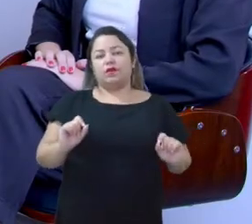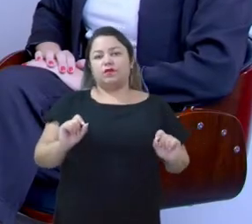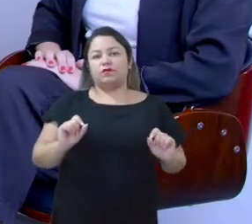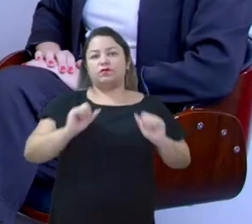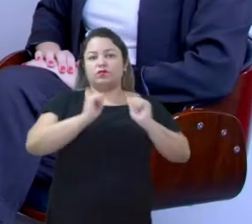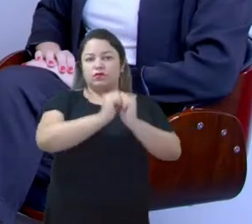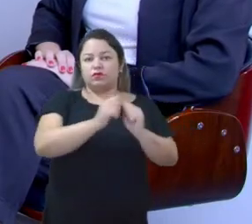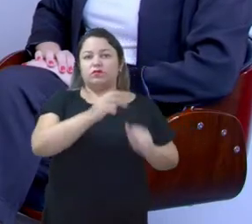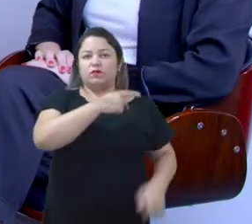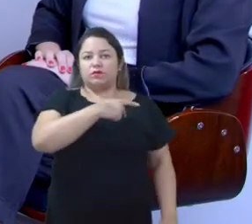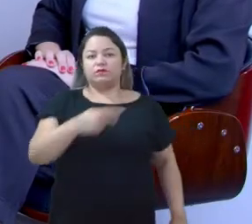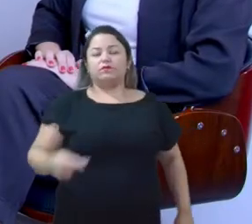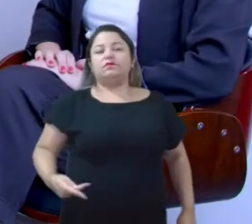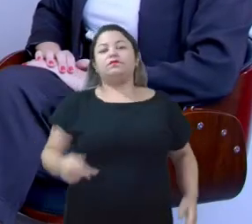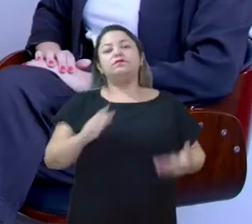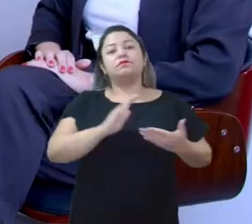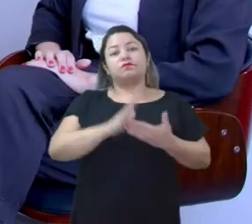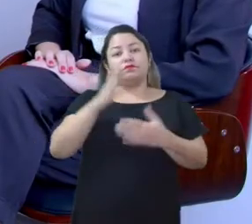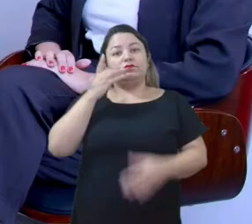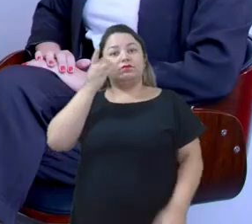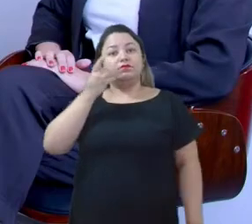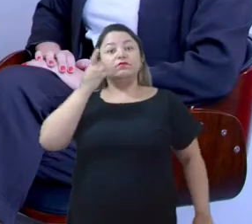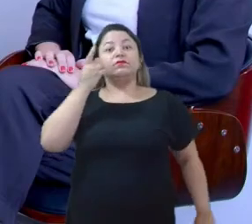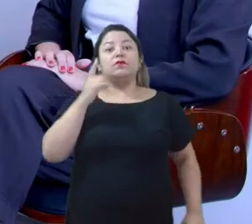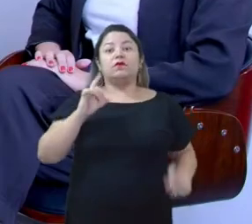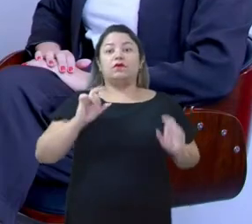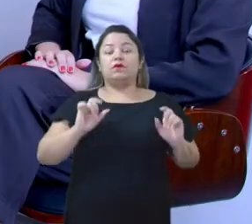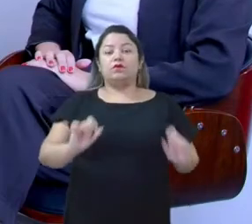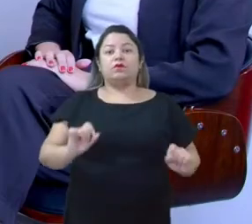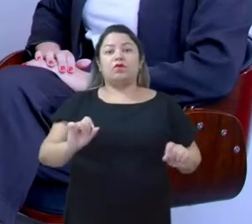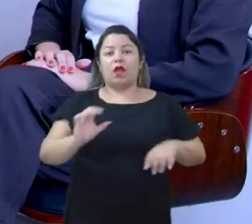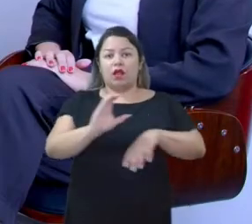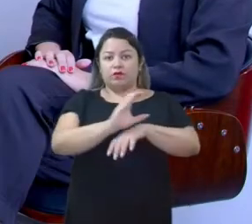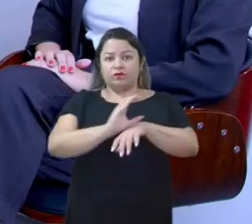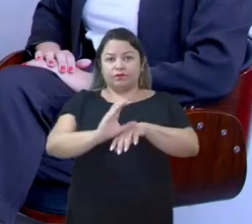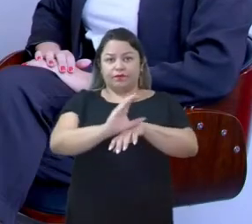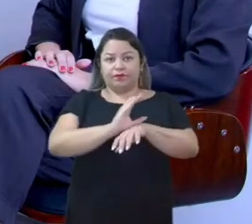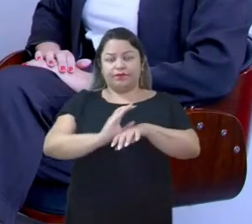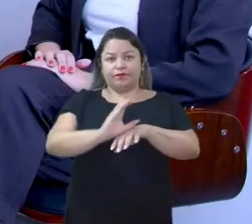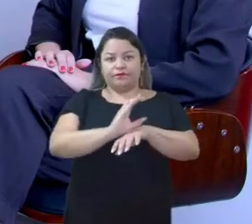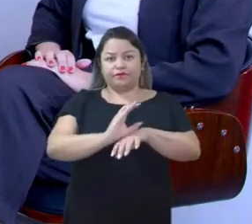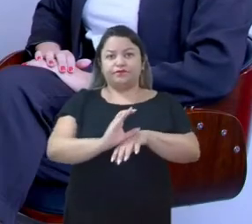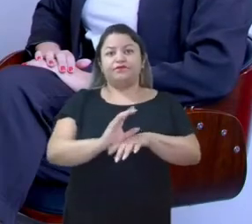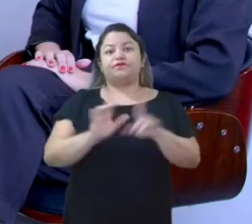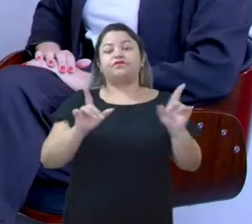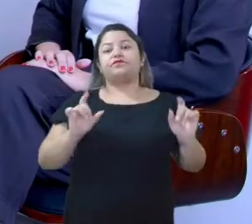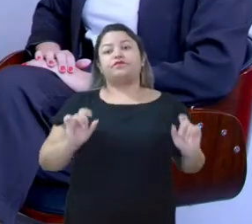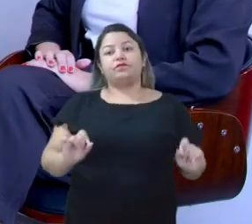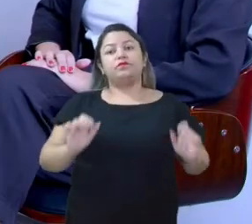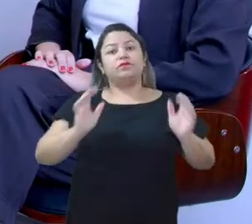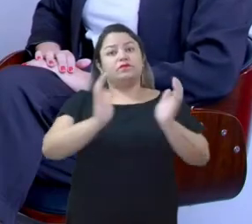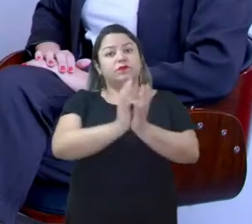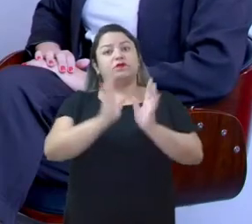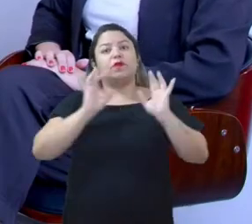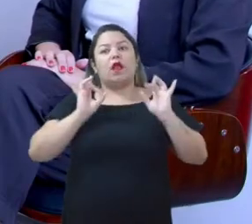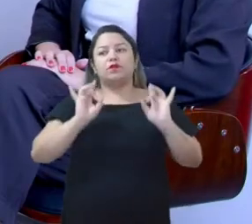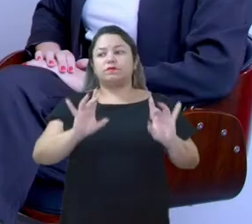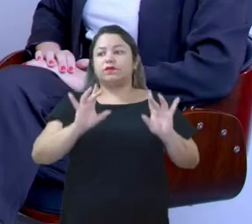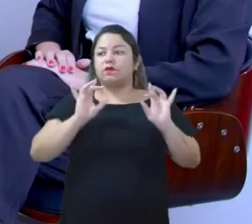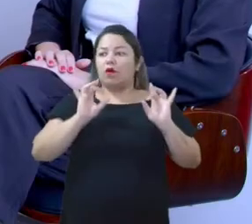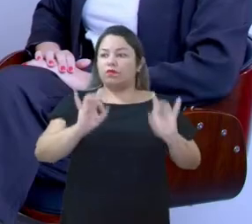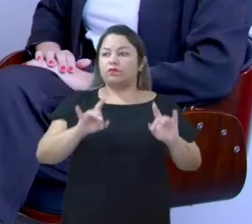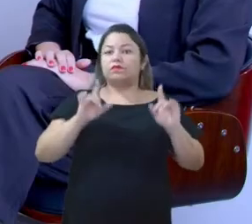junto com o presidente da Câmara dos Deputados, a constituição da comissão especial. A